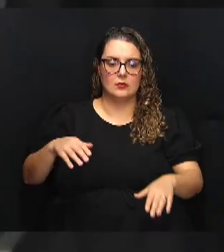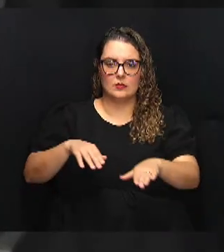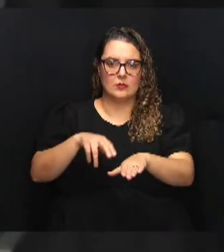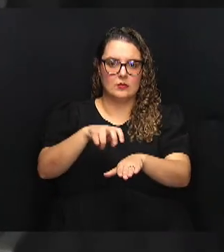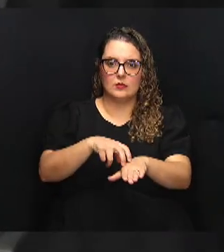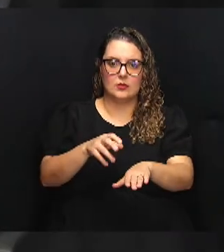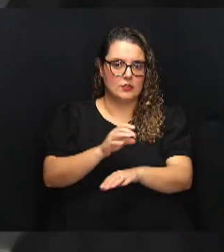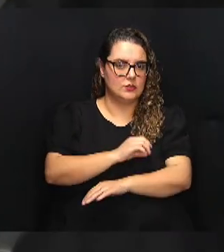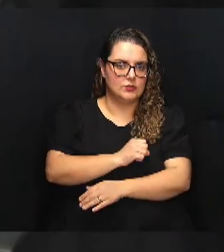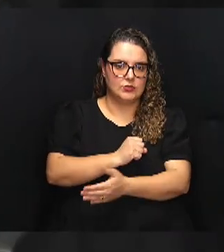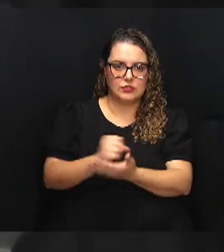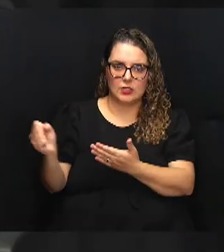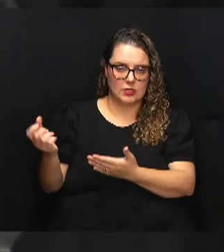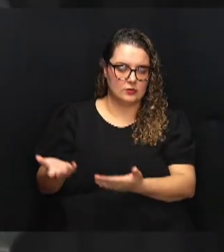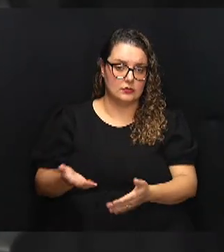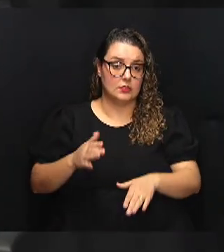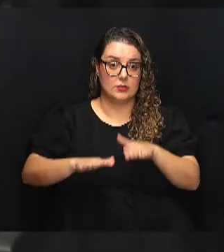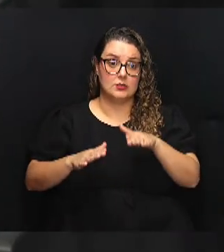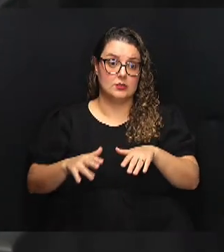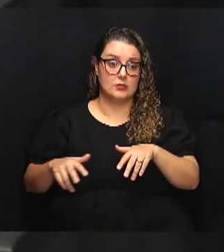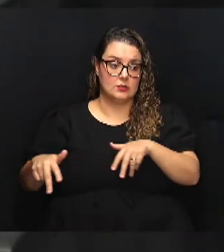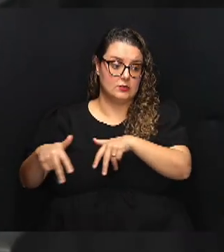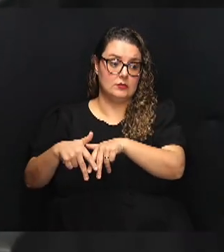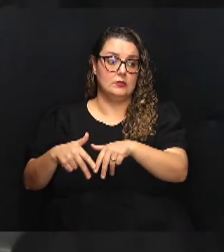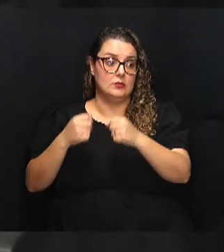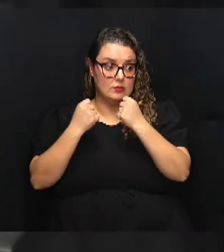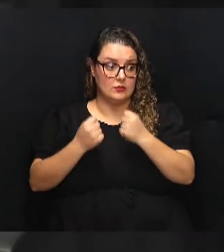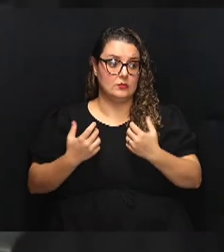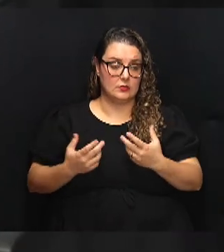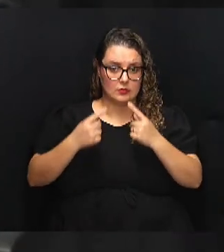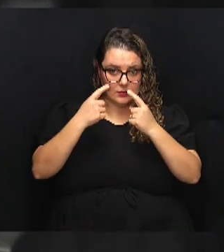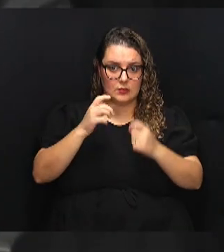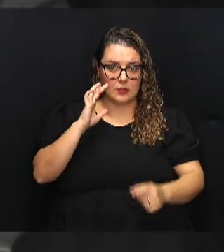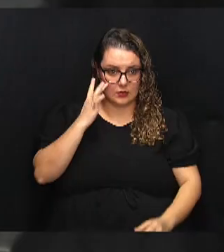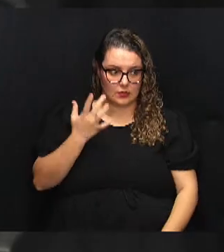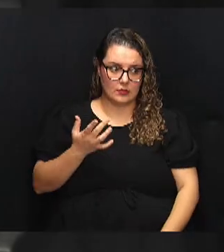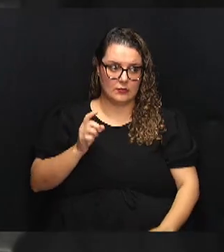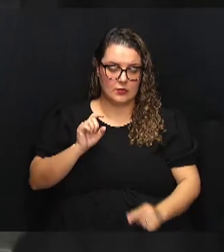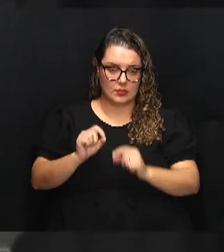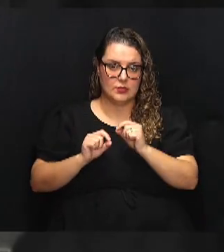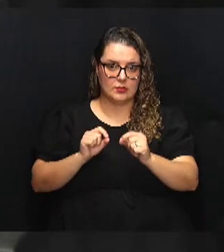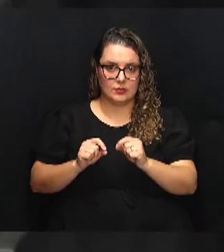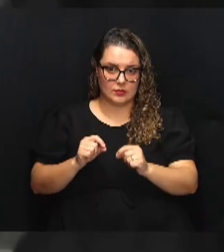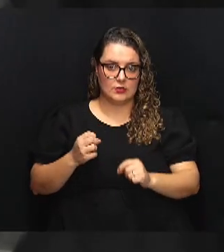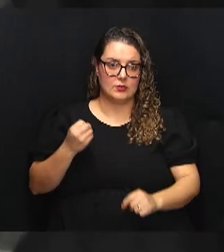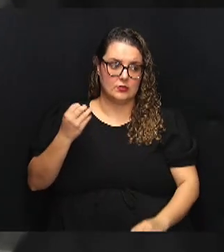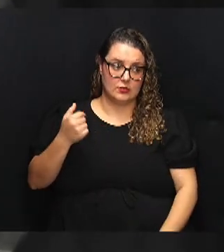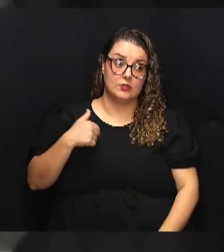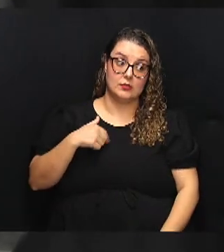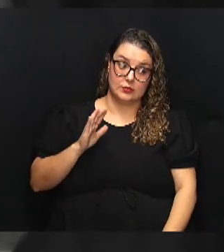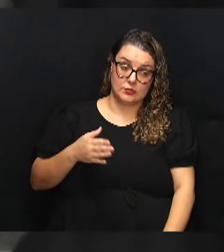era. Né? E às vezes é uma abordagem muito agressiva, né? Porque eu acho que quem já viajou, e eu já